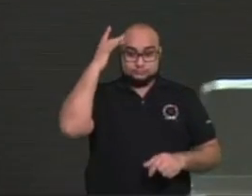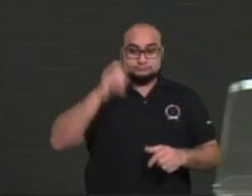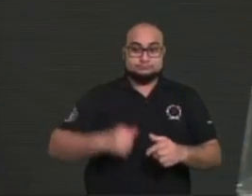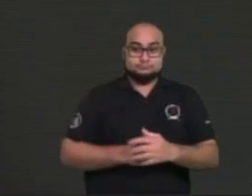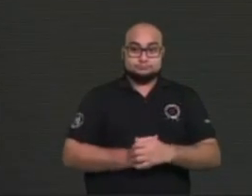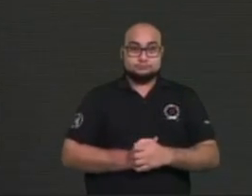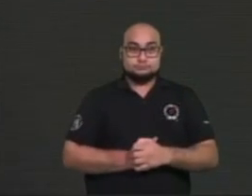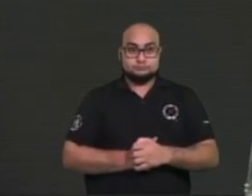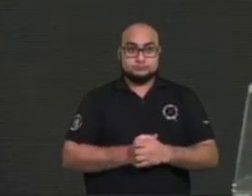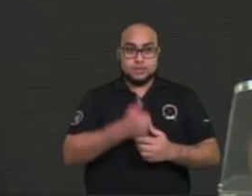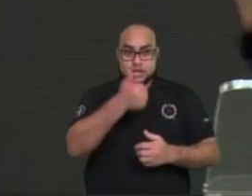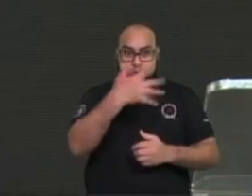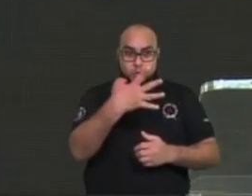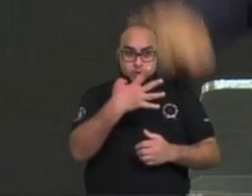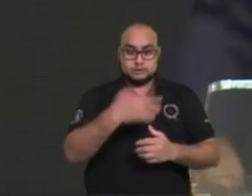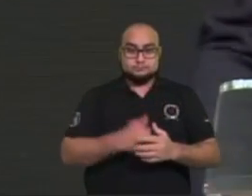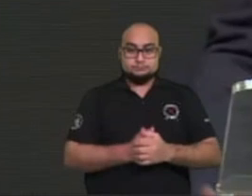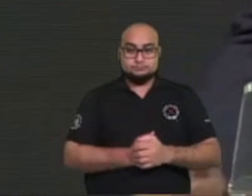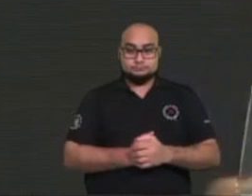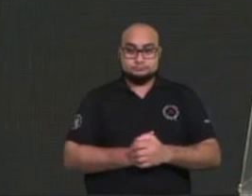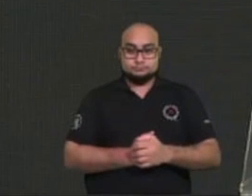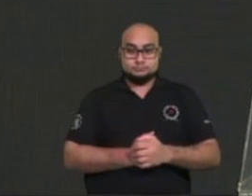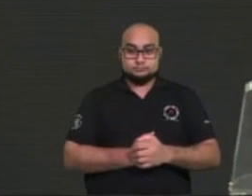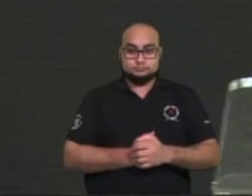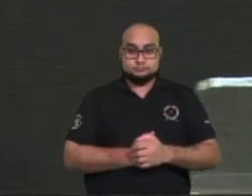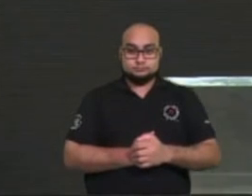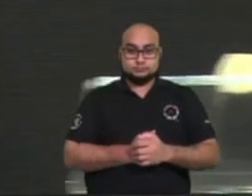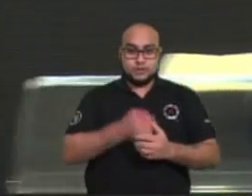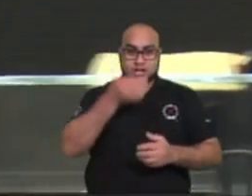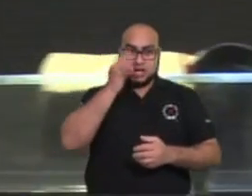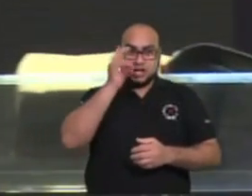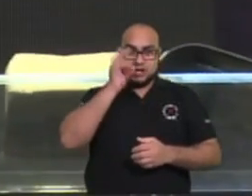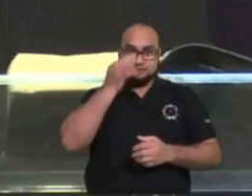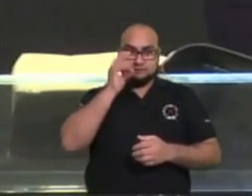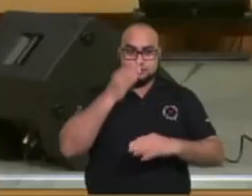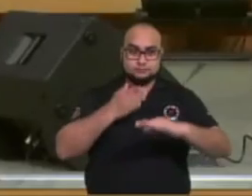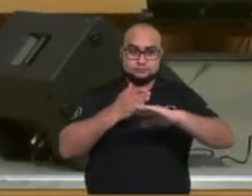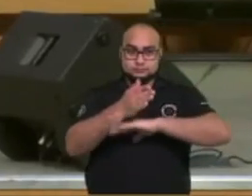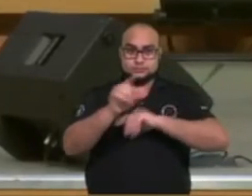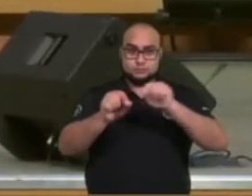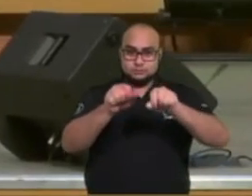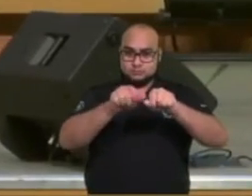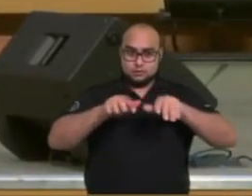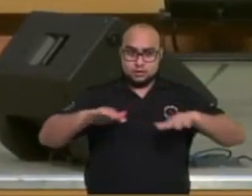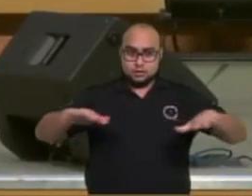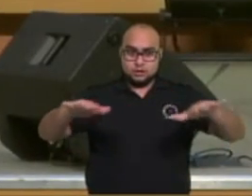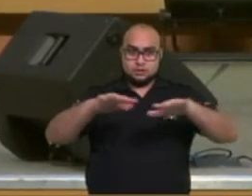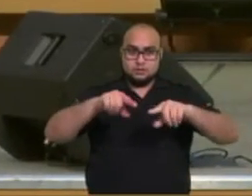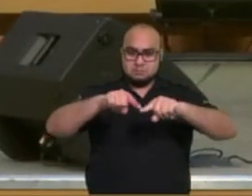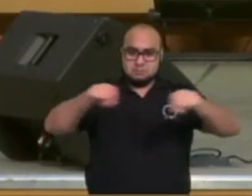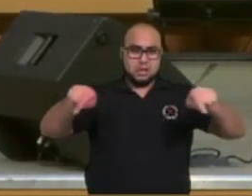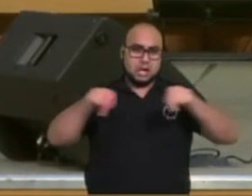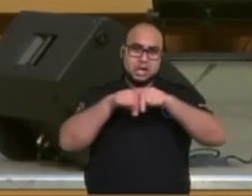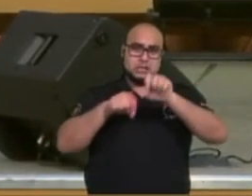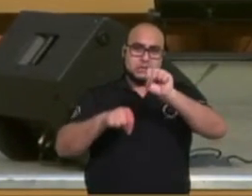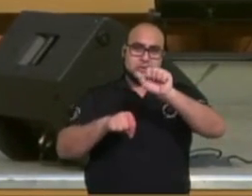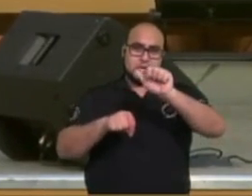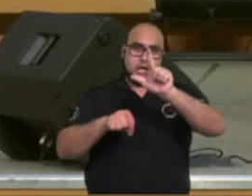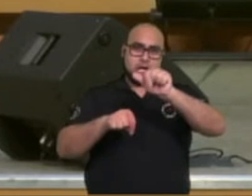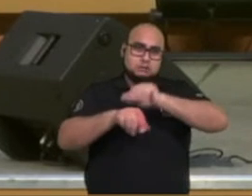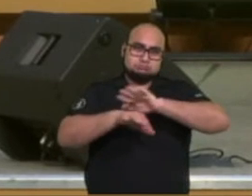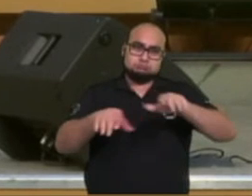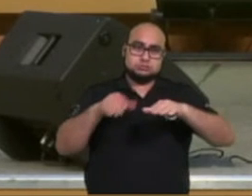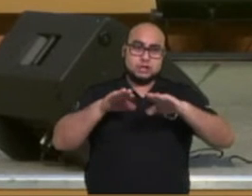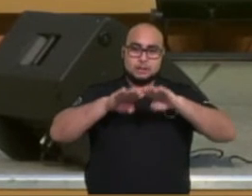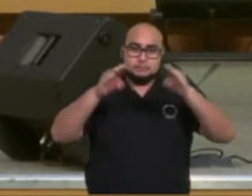é catorze estávamos no Café entrou para o salão onde o presidente tem a mesa e faz a